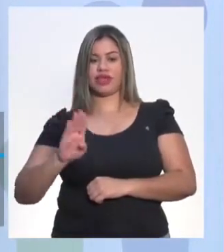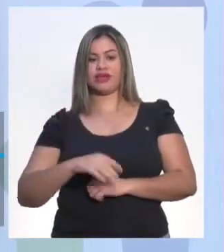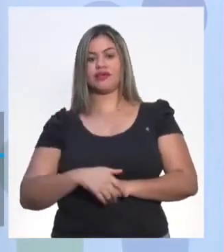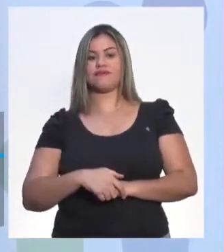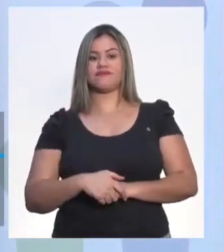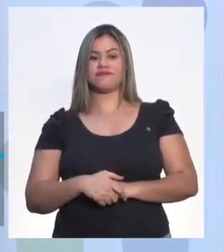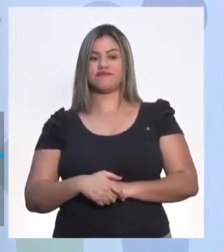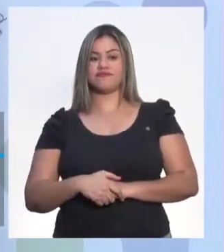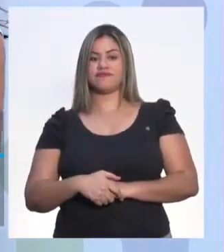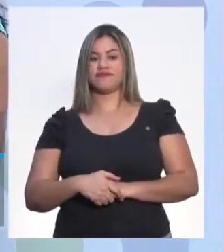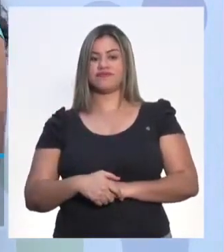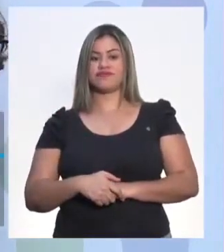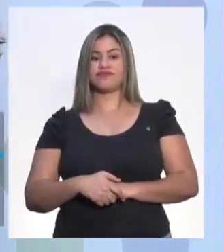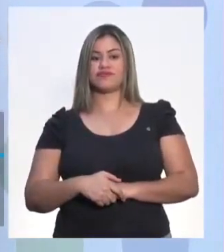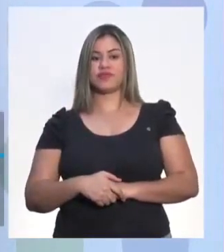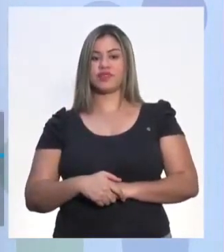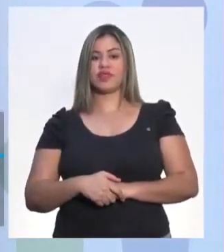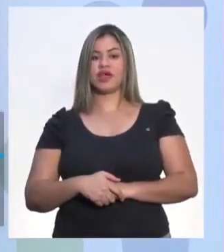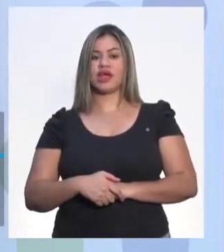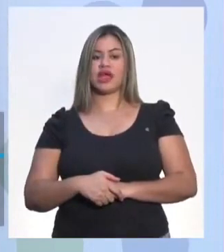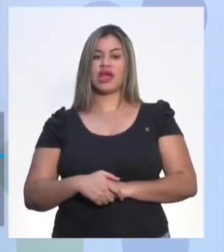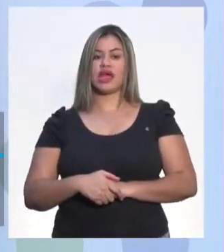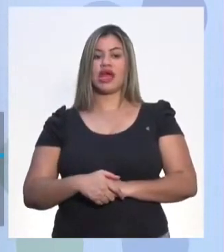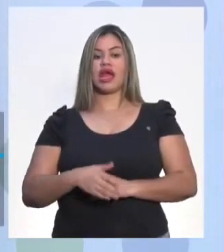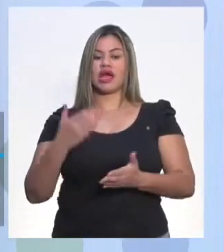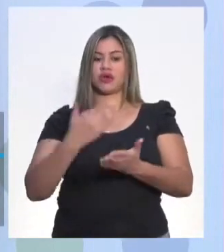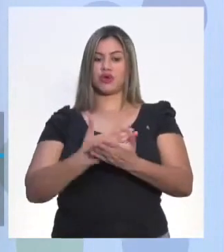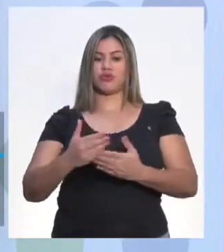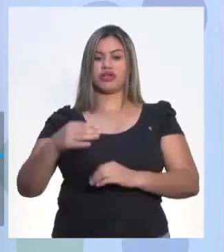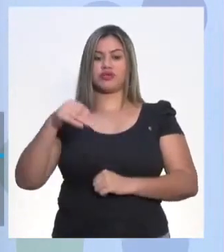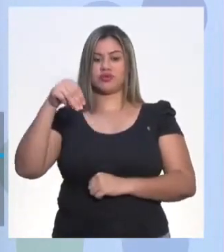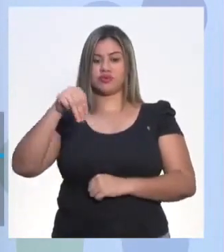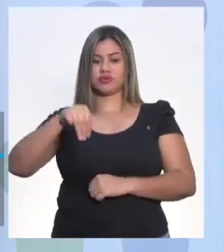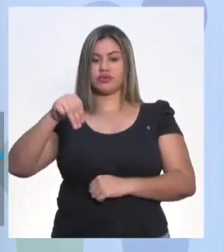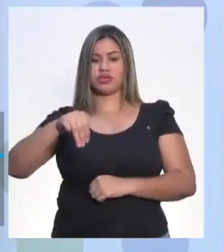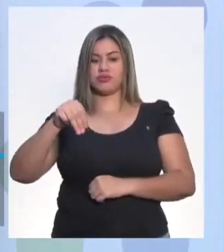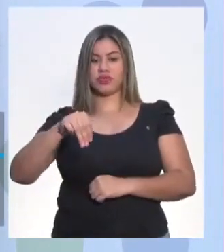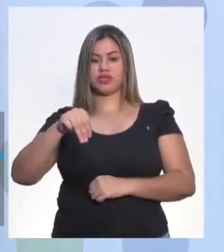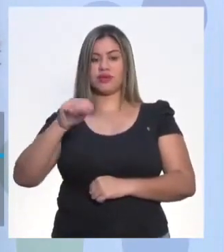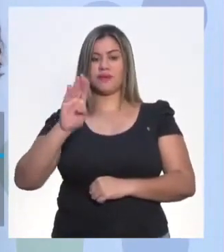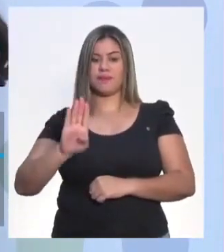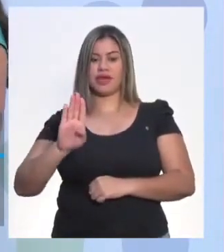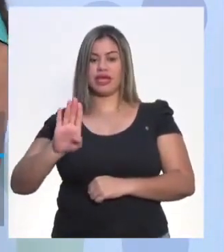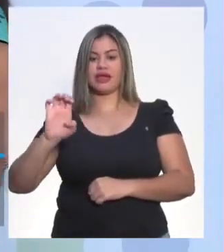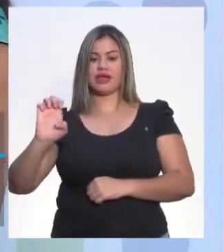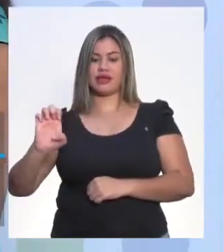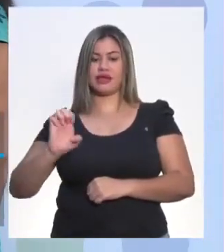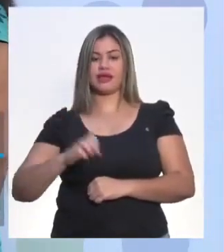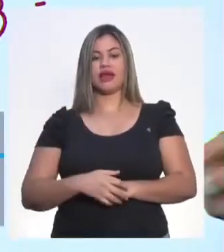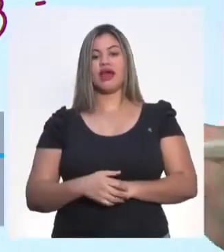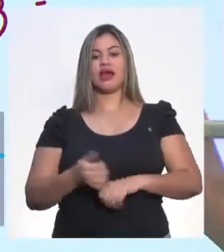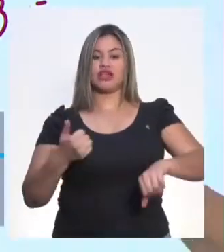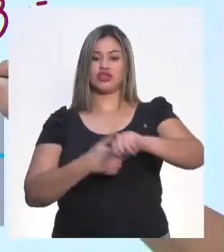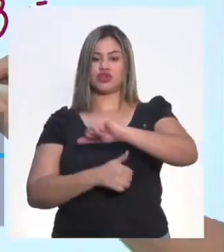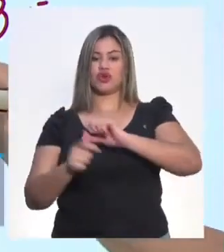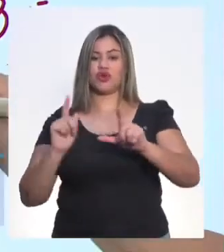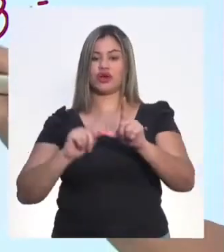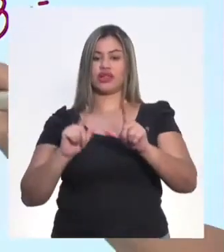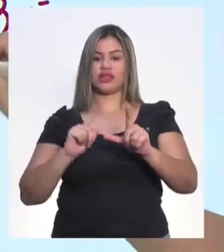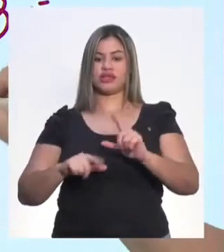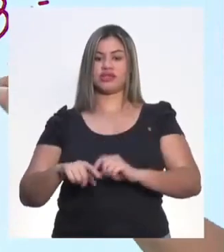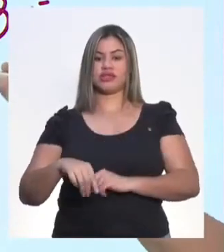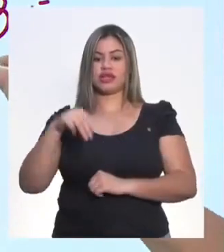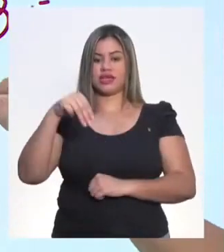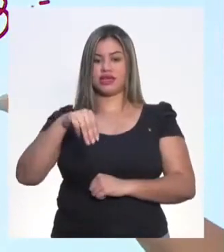B. Finalmente, vou começar com o M. B, E. E vou trocar o B com o